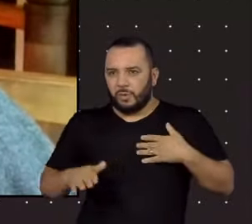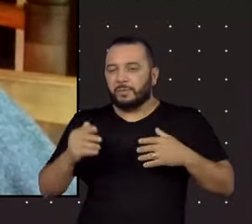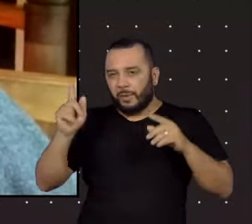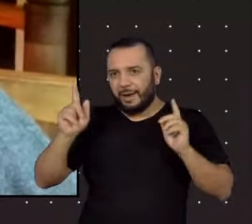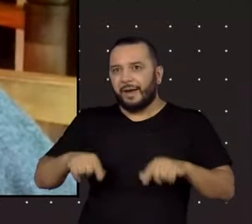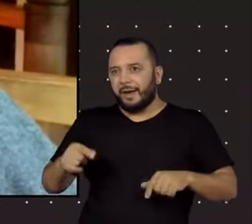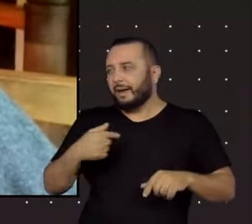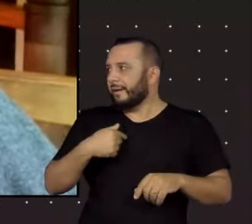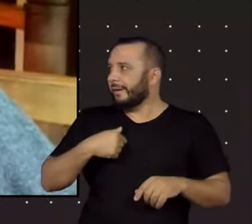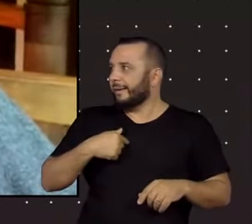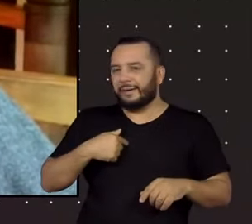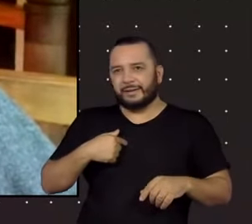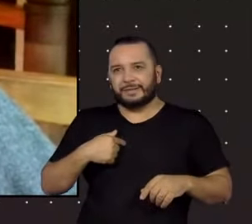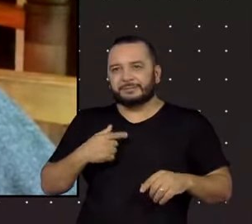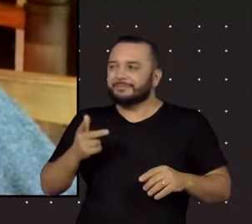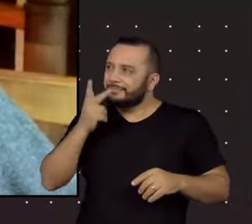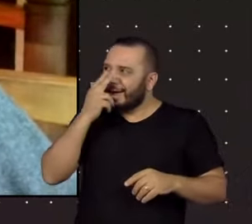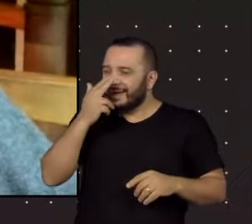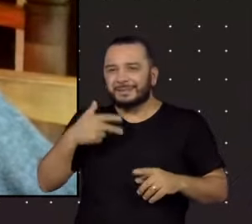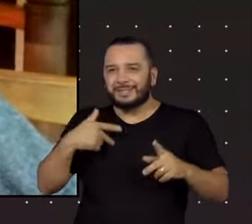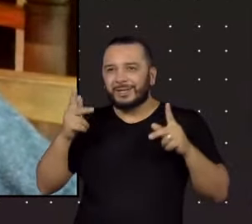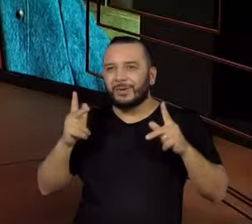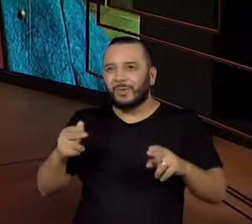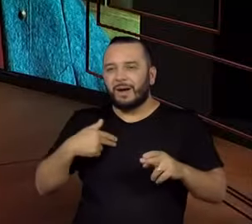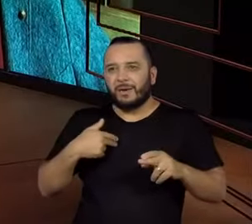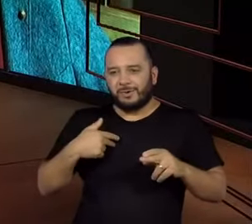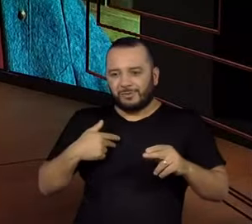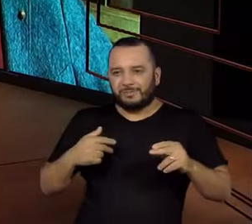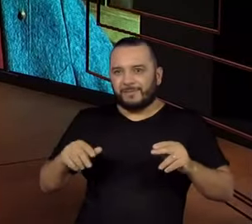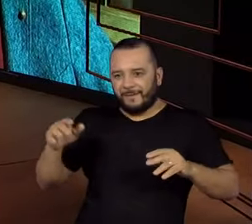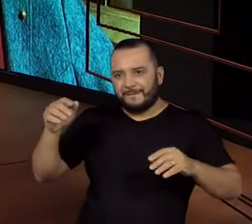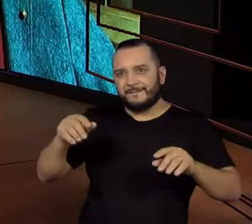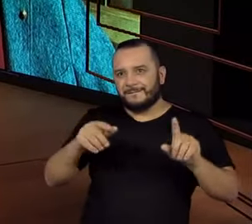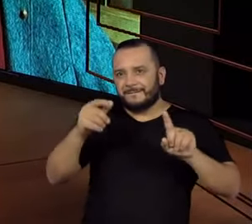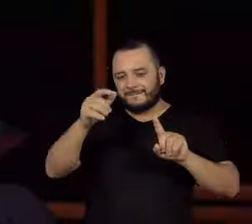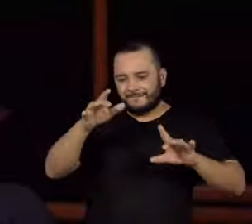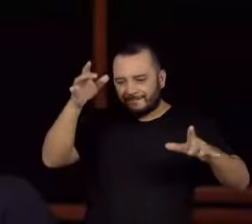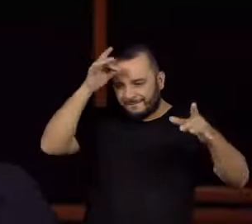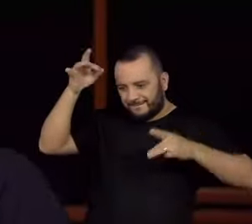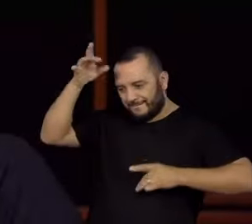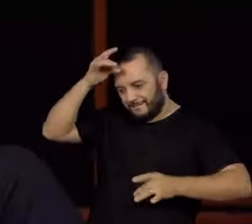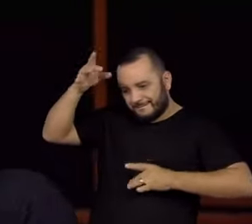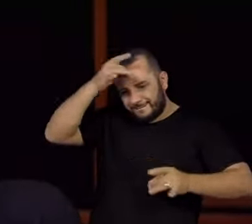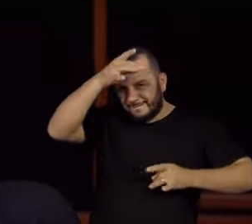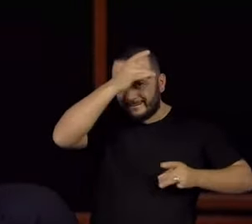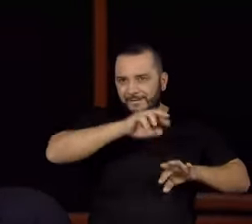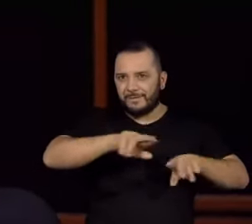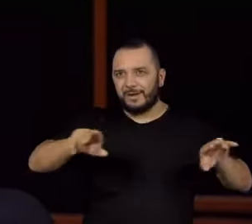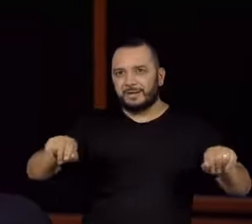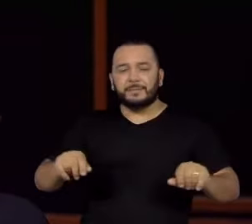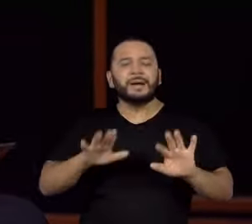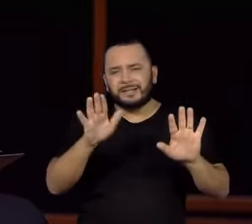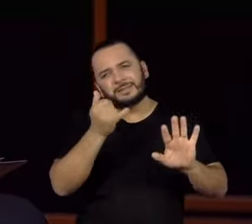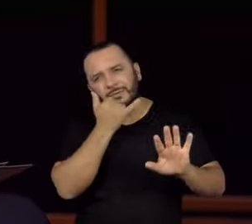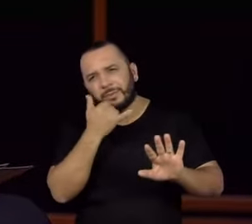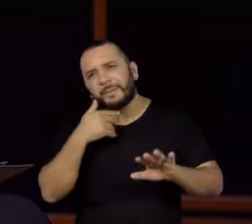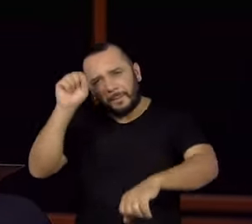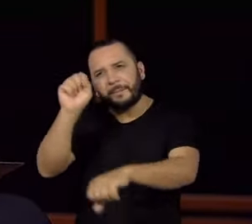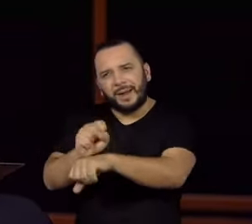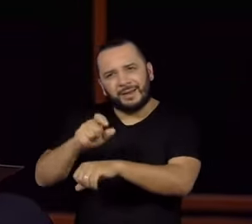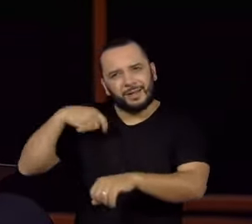isso e ali no caso deu sorte. Mas eu parei a minha carreira lá, não se preocupe, não vou mais fazer cinema como ator, porque como eu comecei